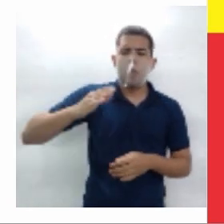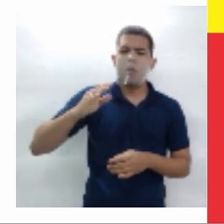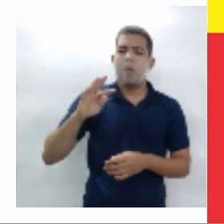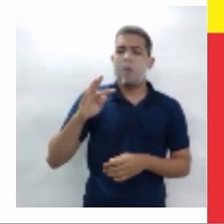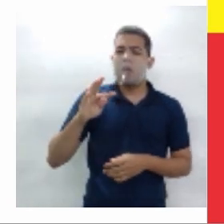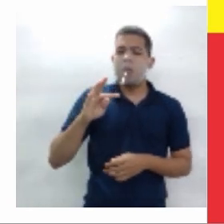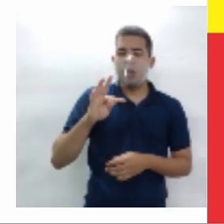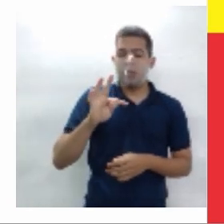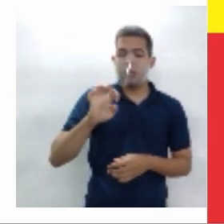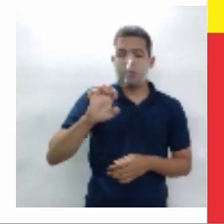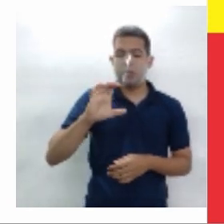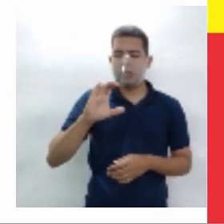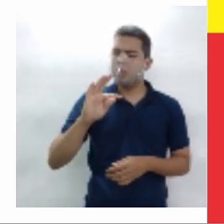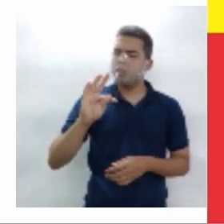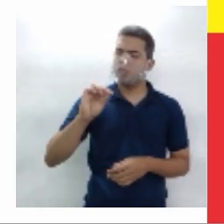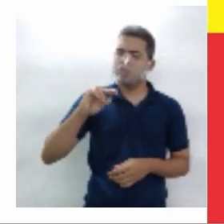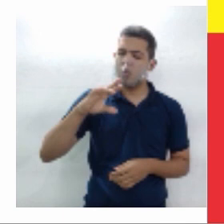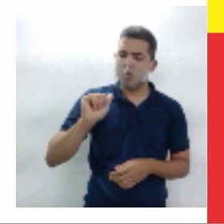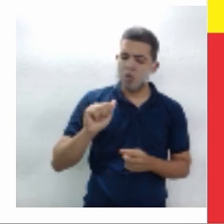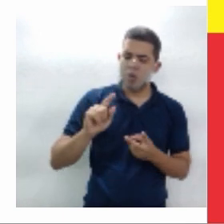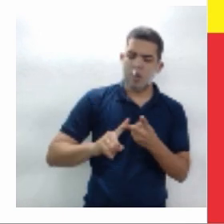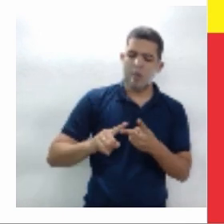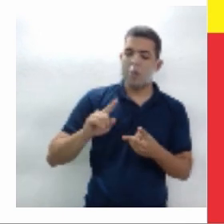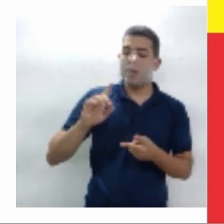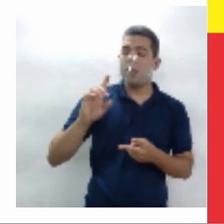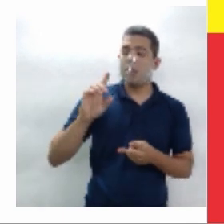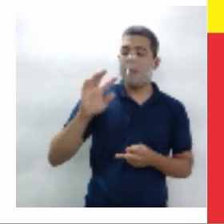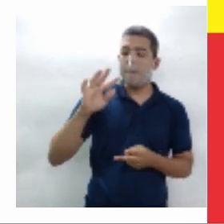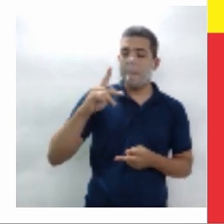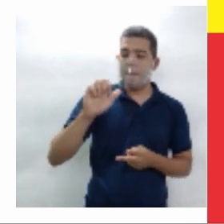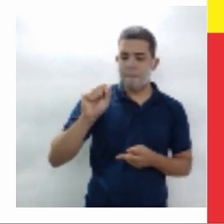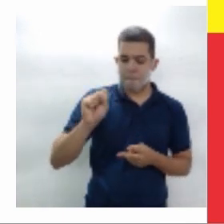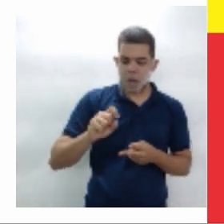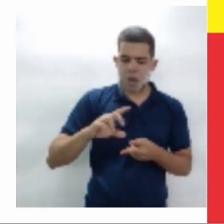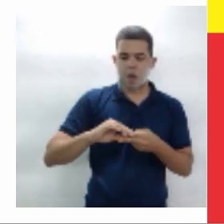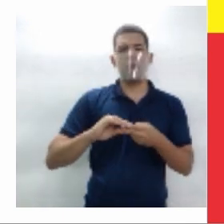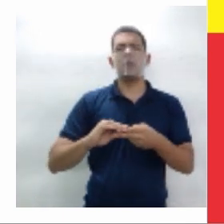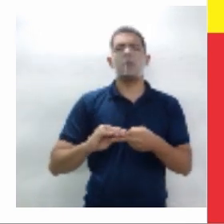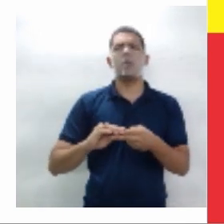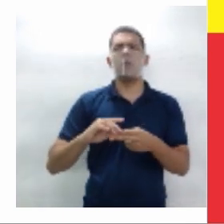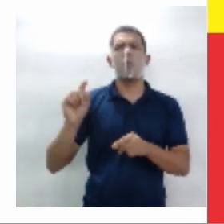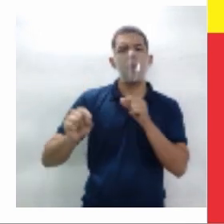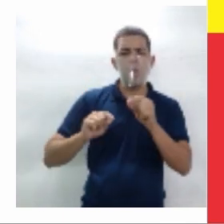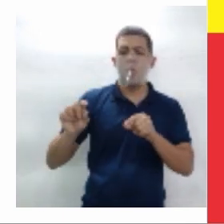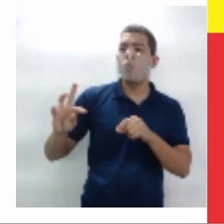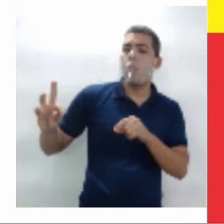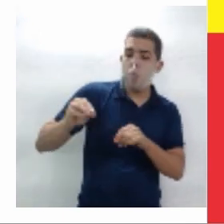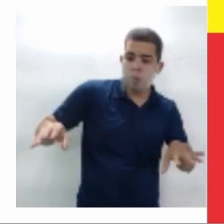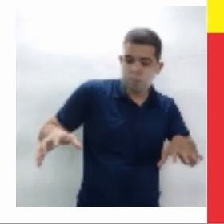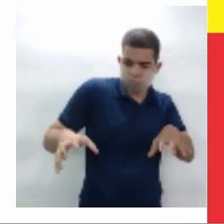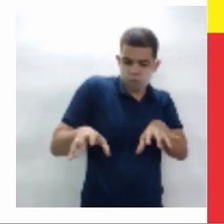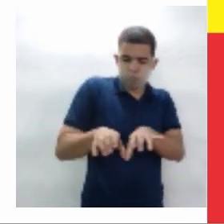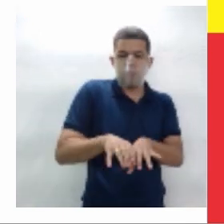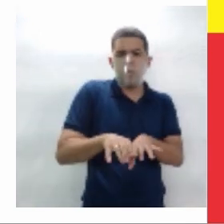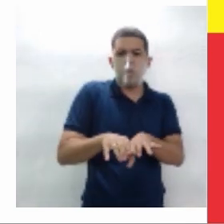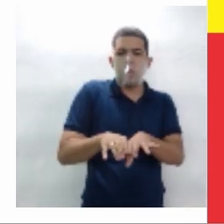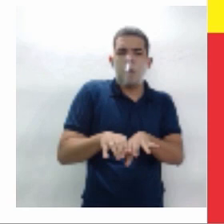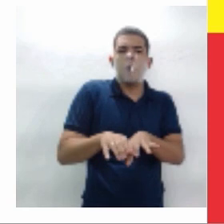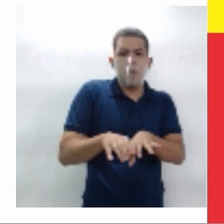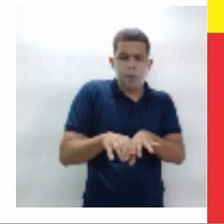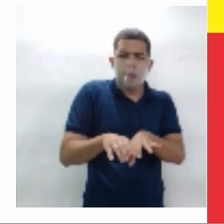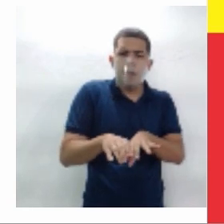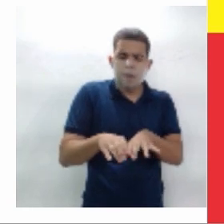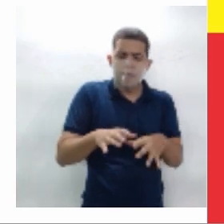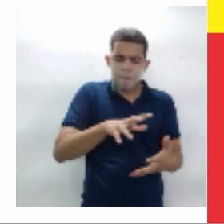os continentes que se movimentam, mas toda a litosfera seccionada